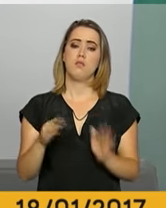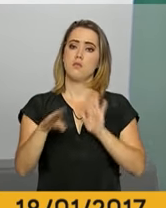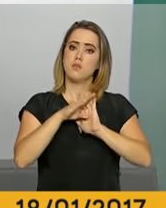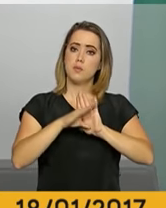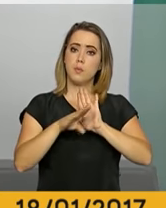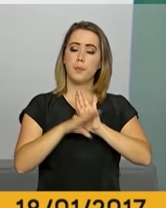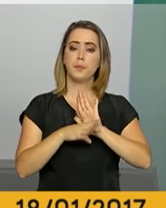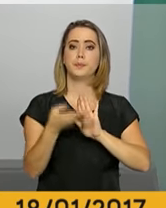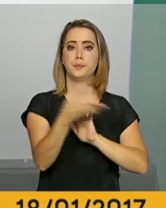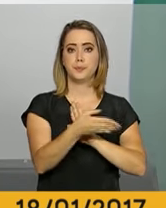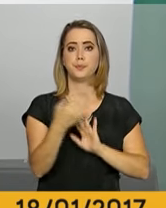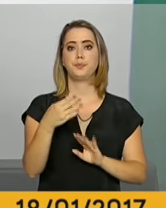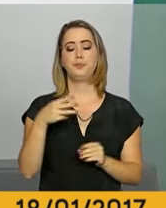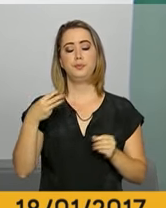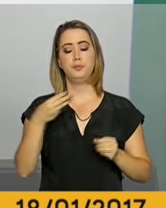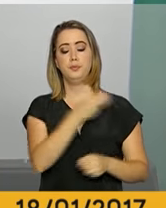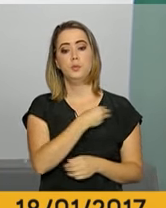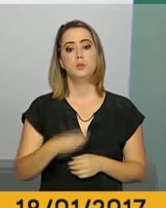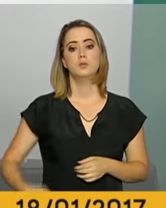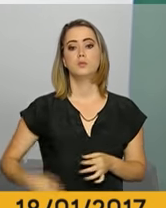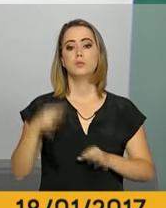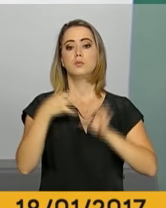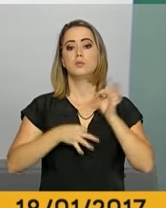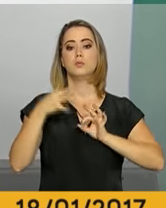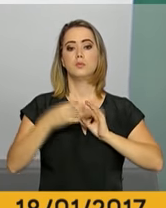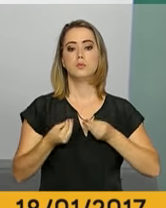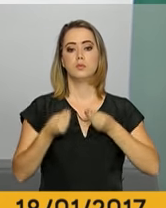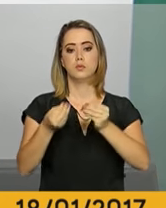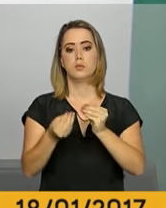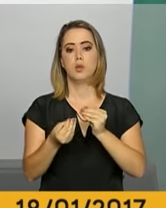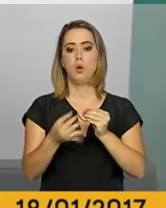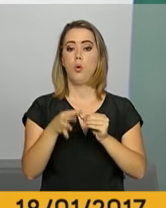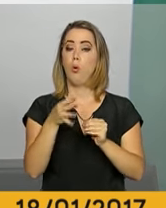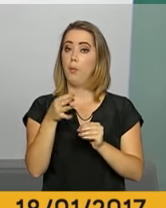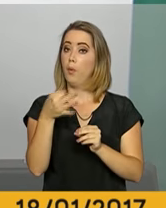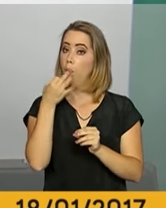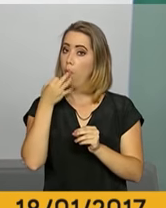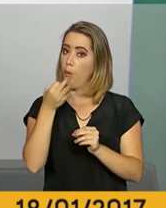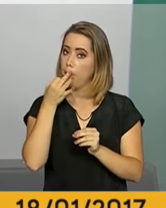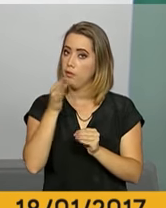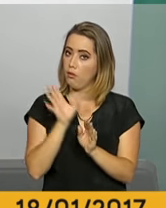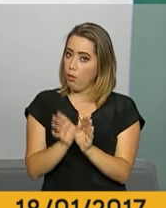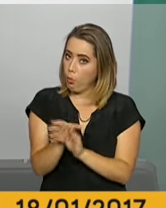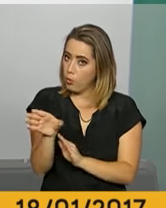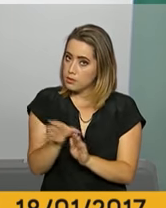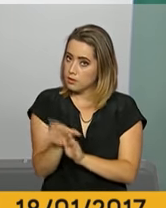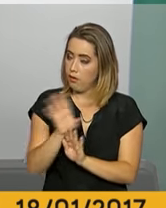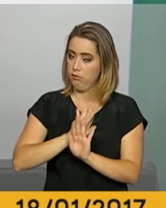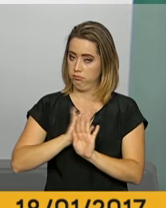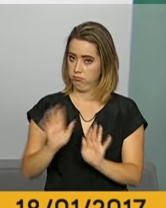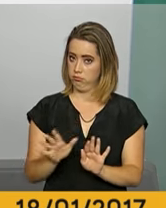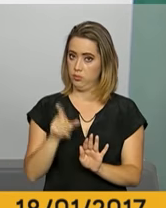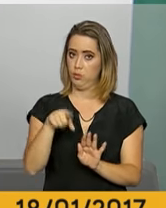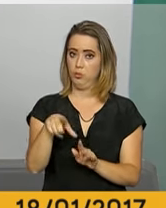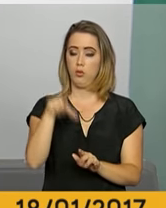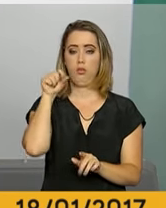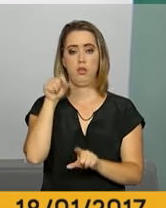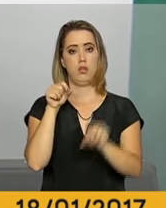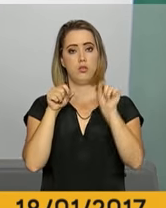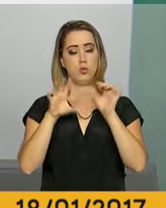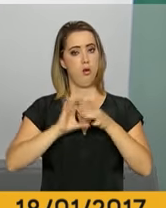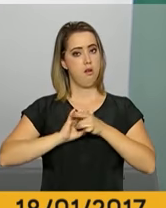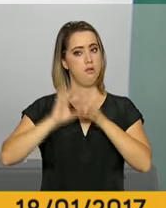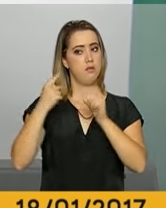que o ministro Alexandre remeterá aos senhores como sugestão, porque afinal a decisão em face da